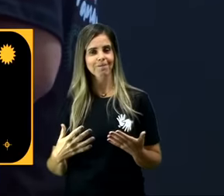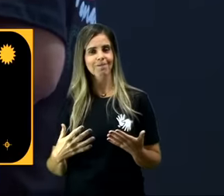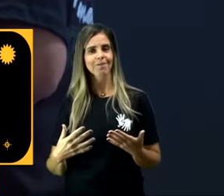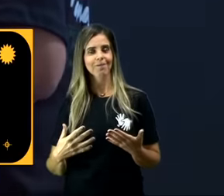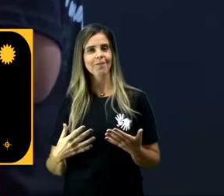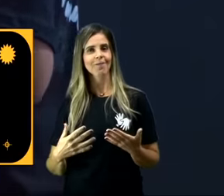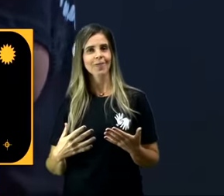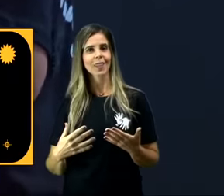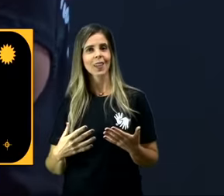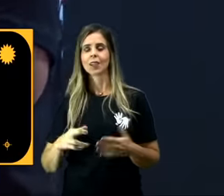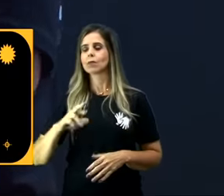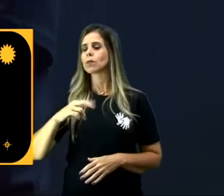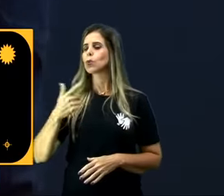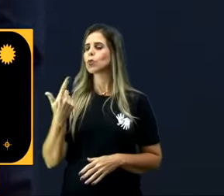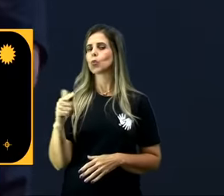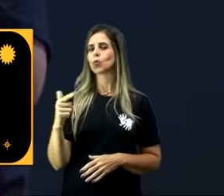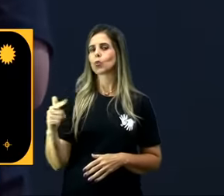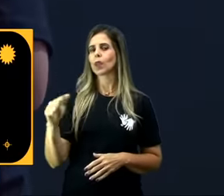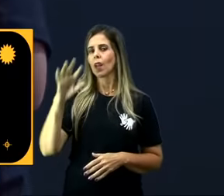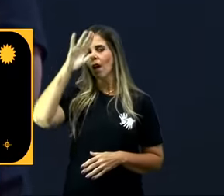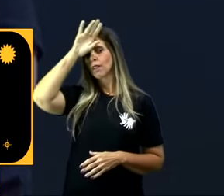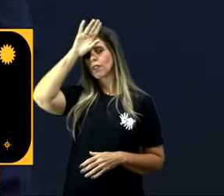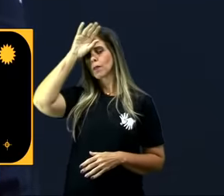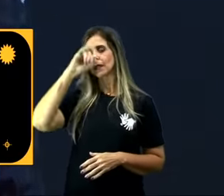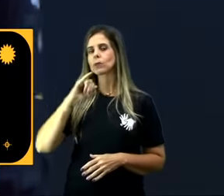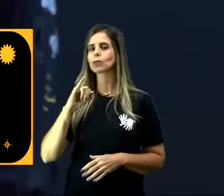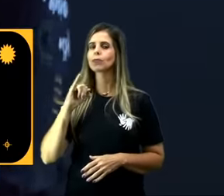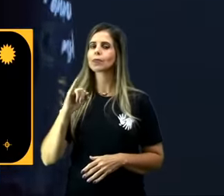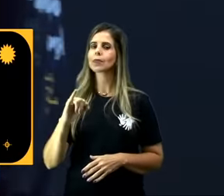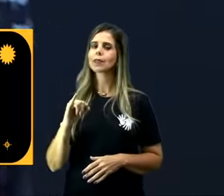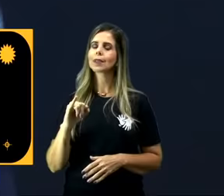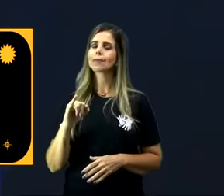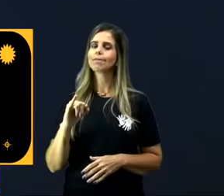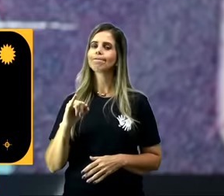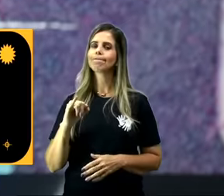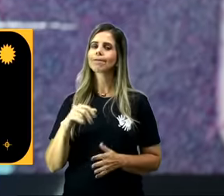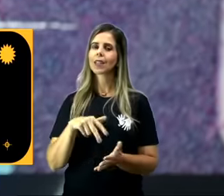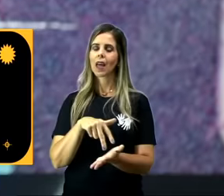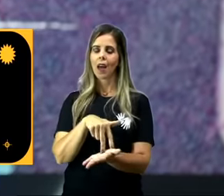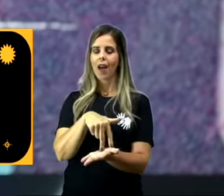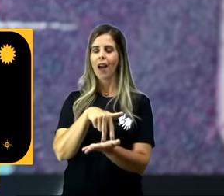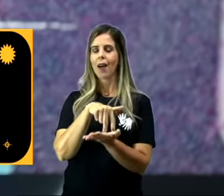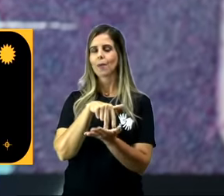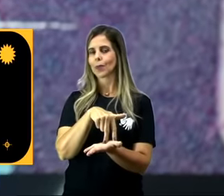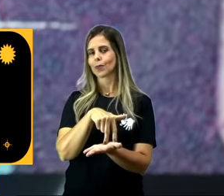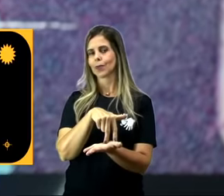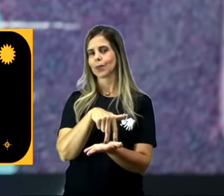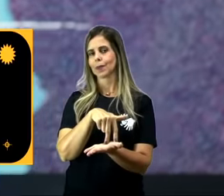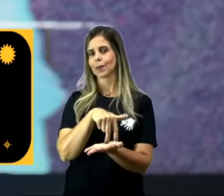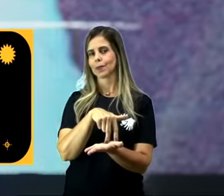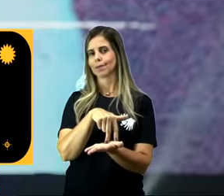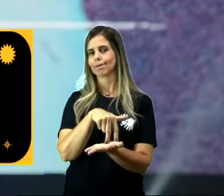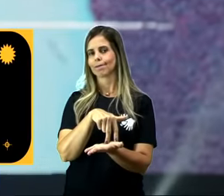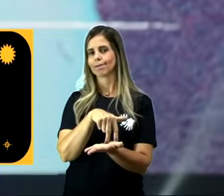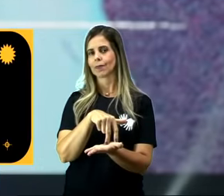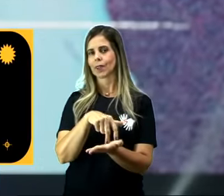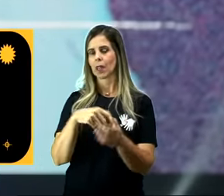Amigo, não existe avivamento sem posicionamento. Avivamento não é arrepio, avivamento não é